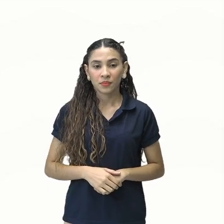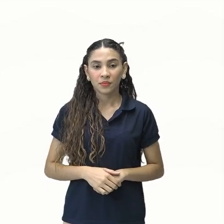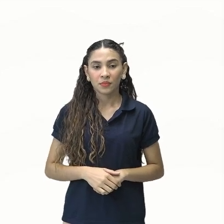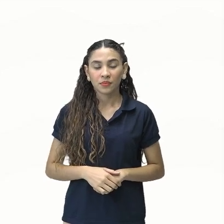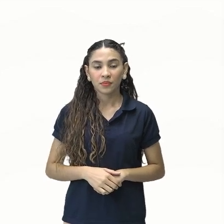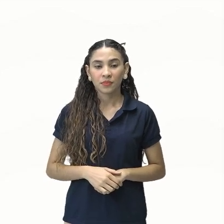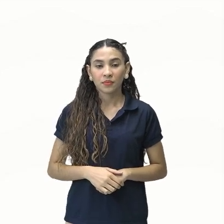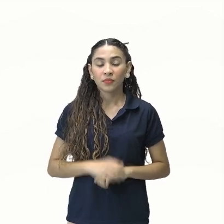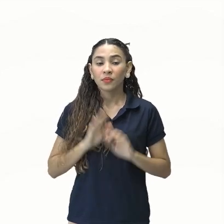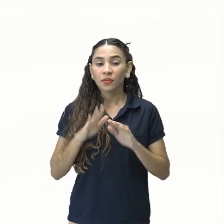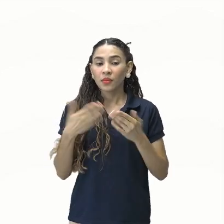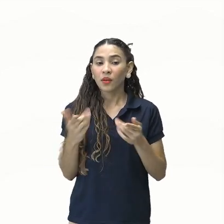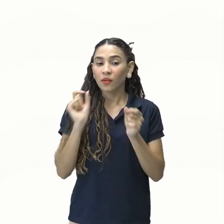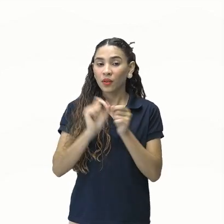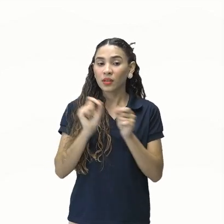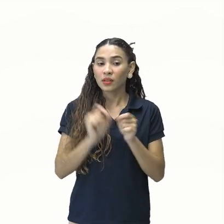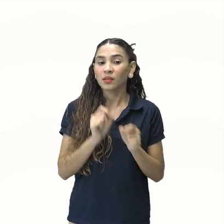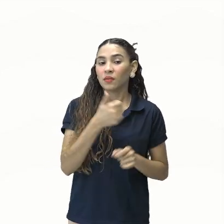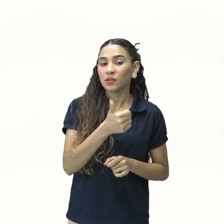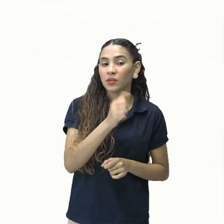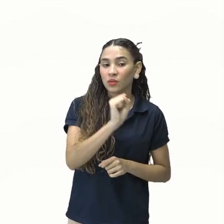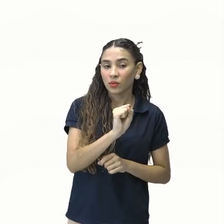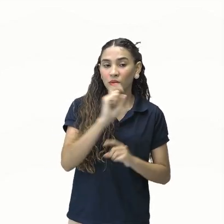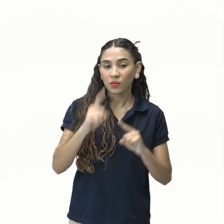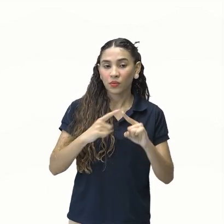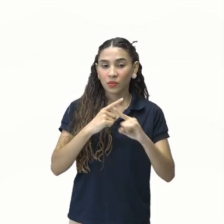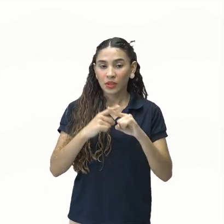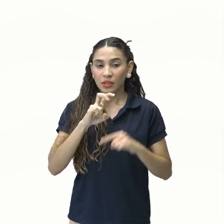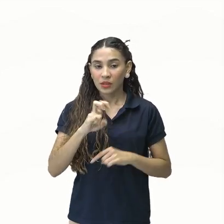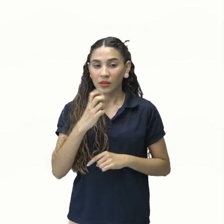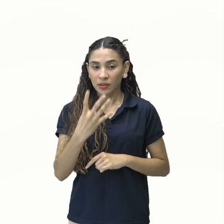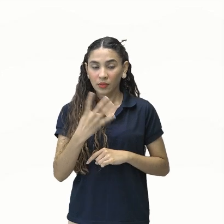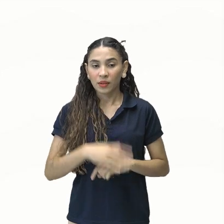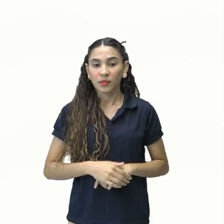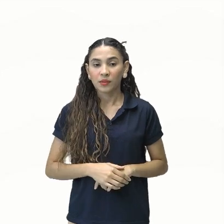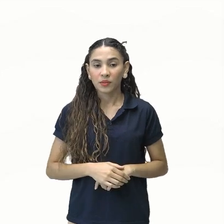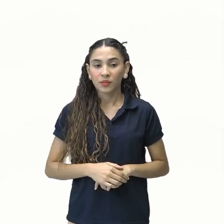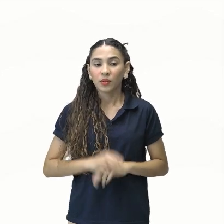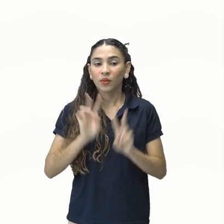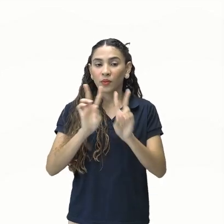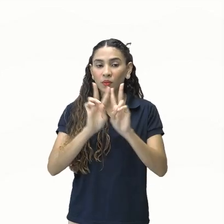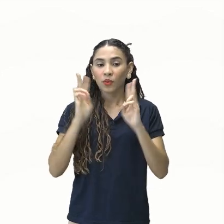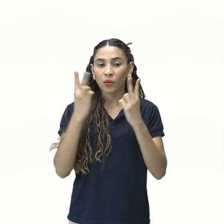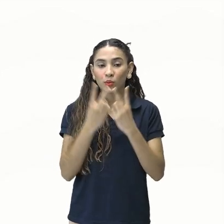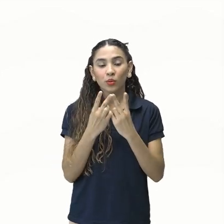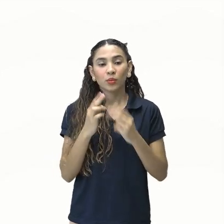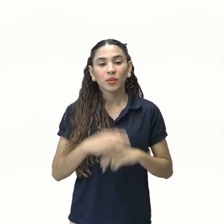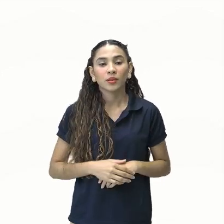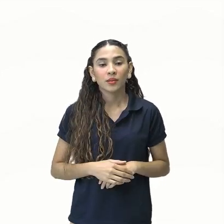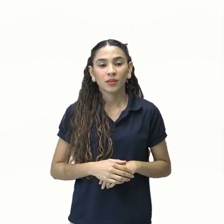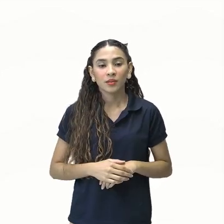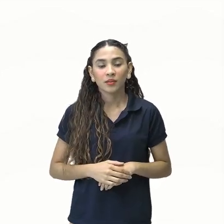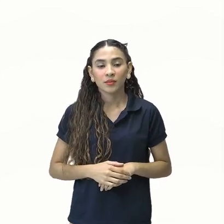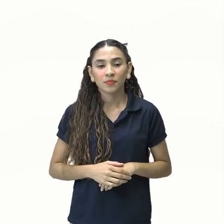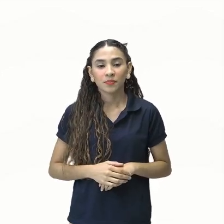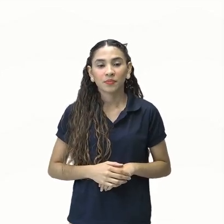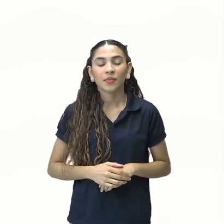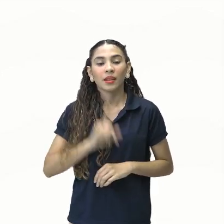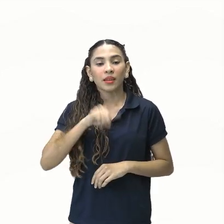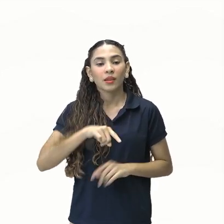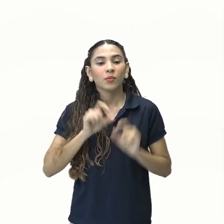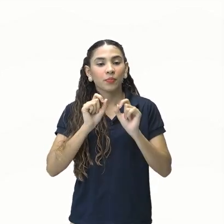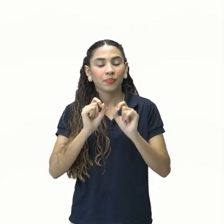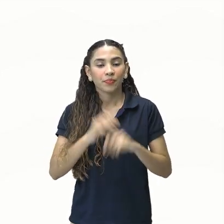54. E aí, eu fazendo 18 vezes 54, o volume aqui do meu prisma vai